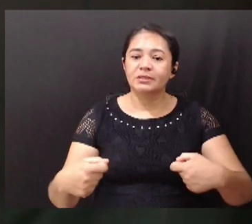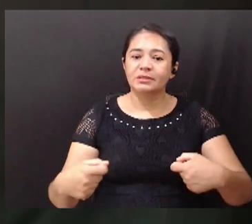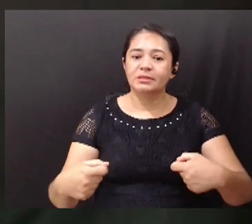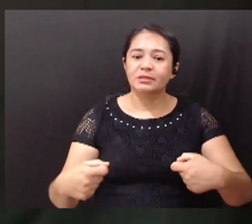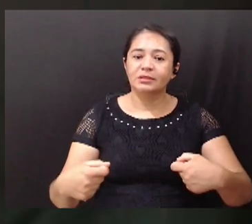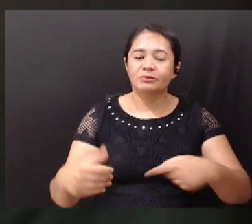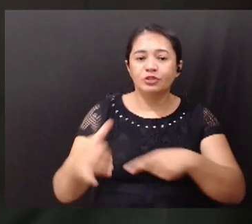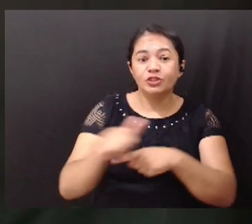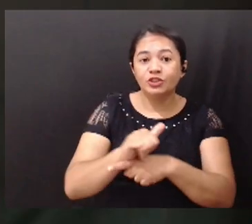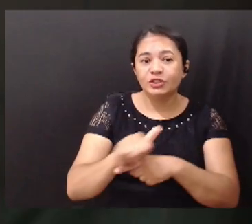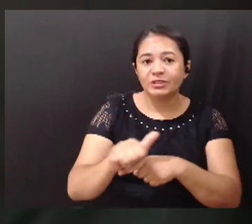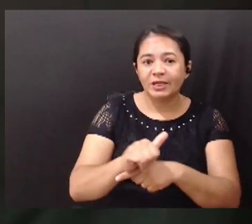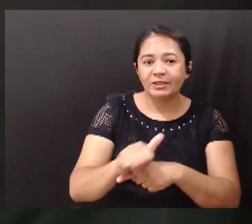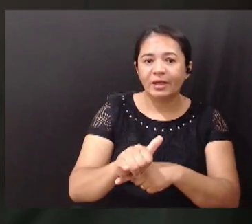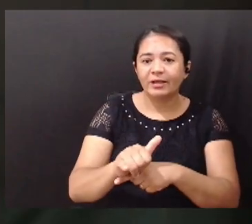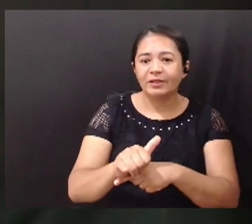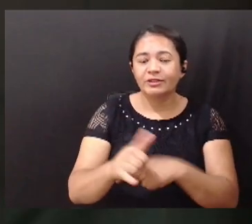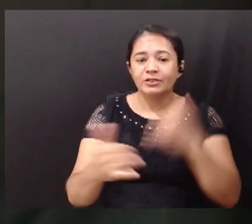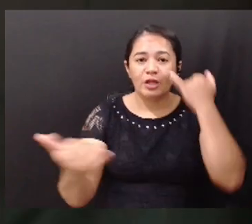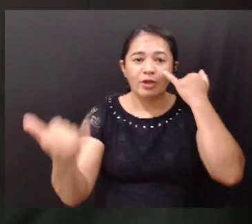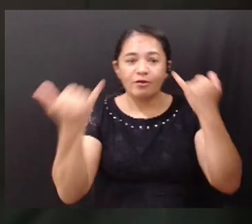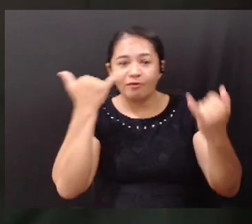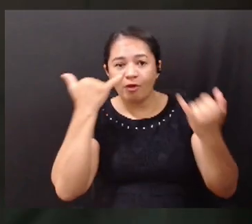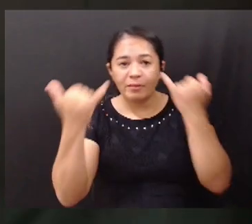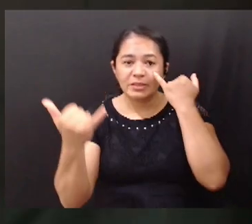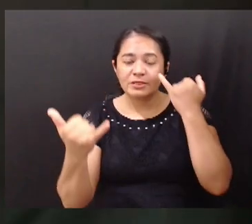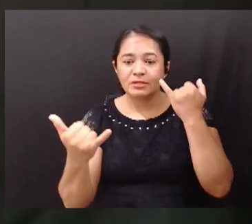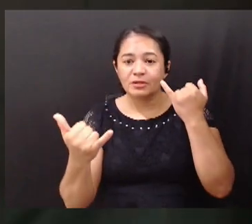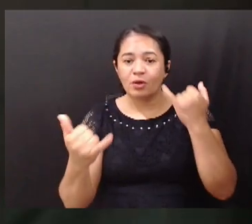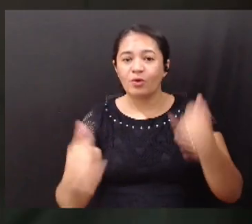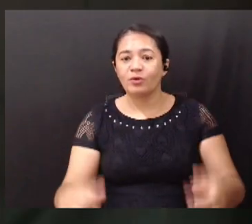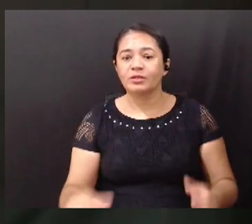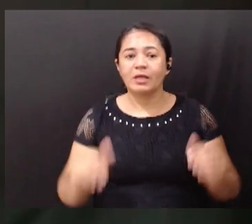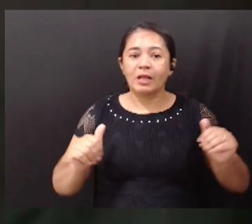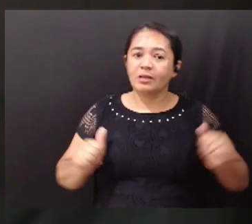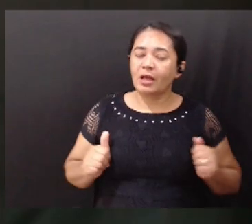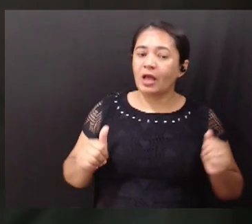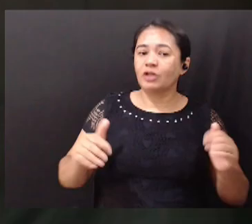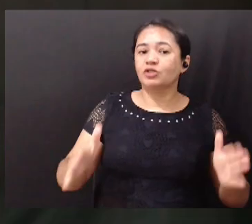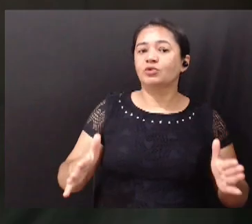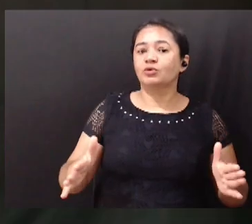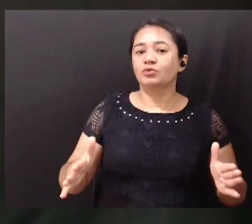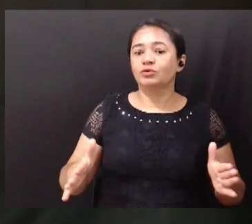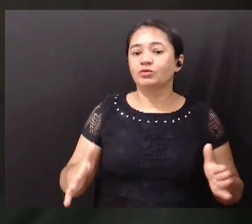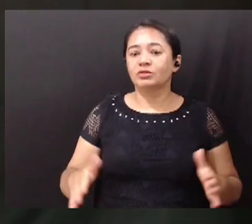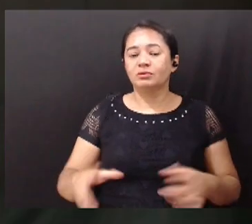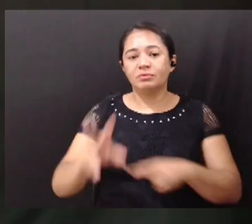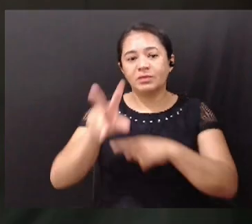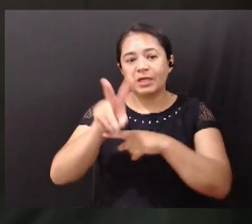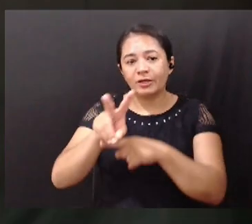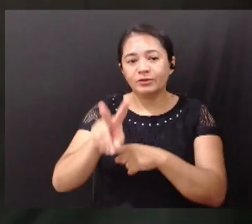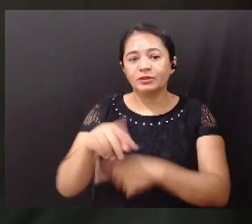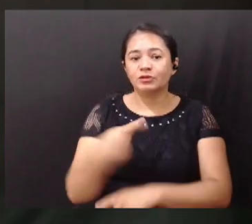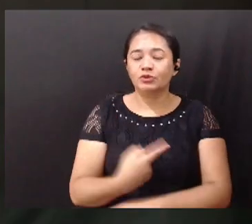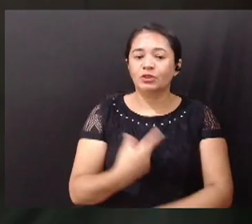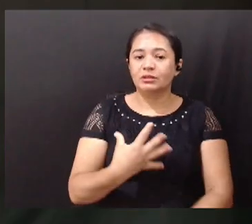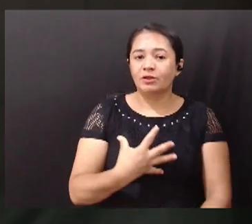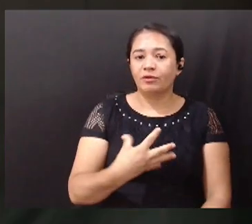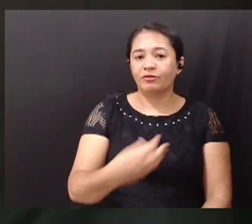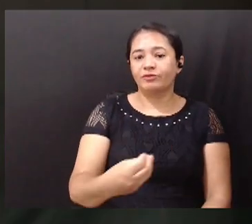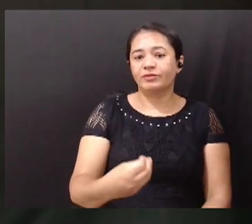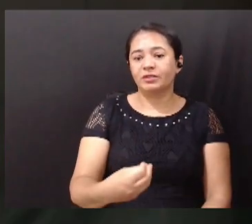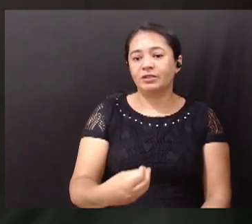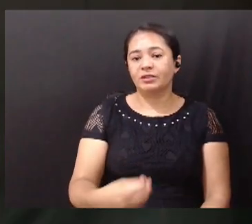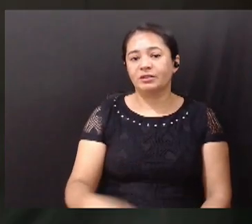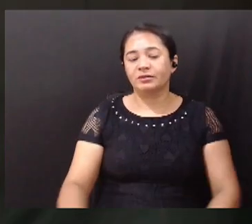ideias, informações, de atitudes para cuidar dos nossos filhos enquanto eles estão de férias. E tudo que